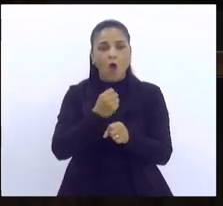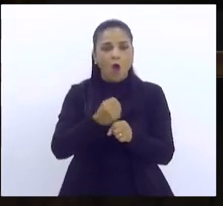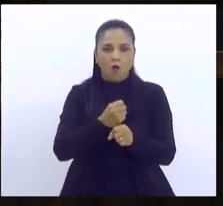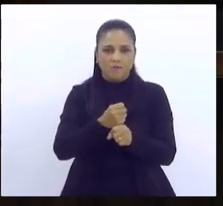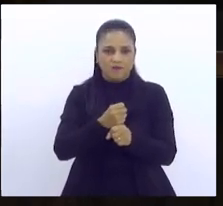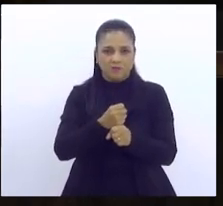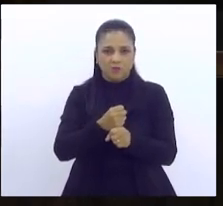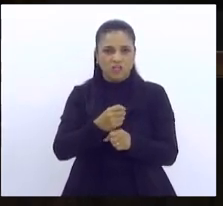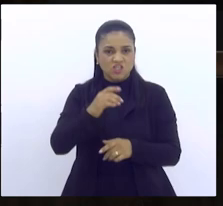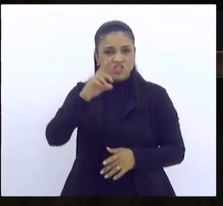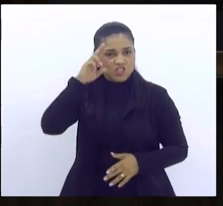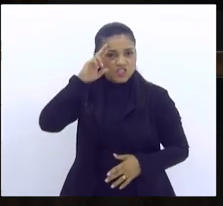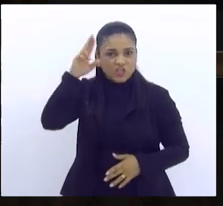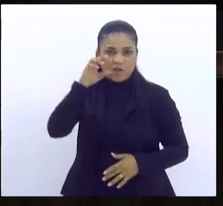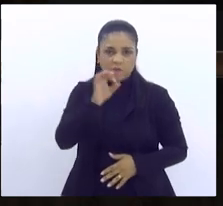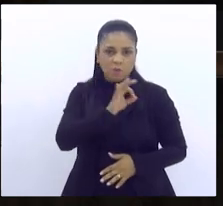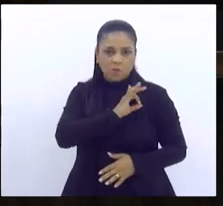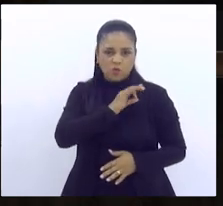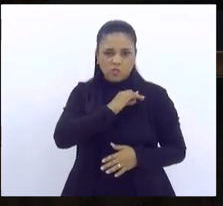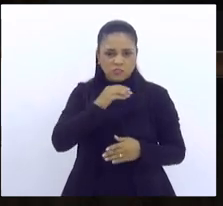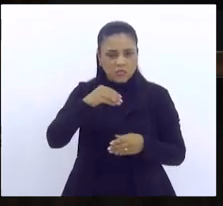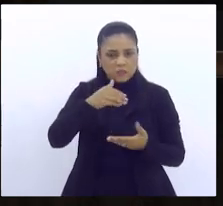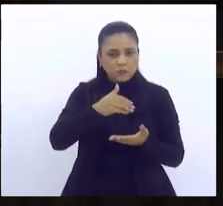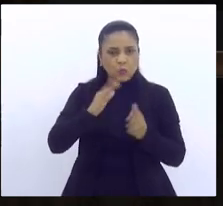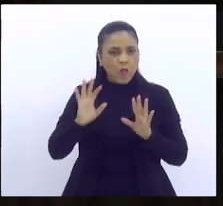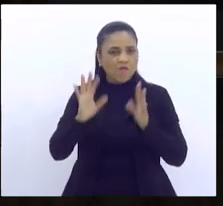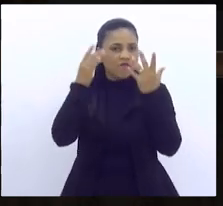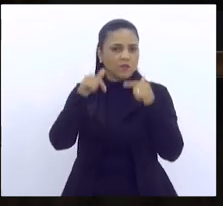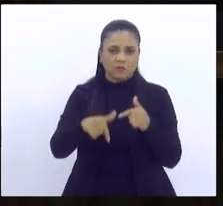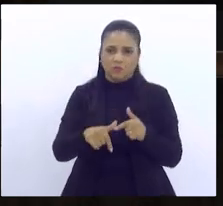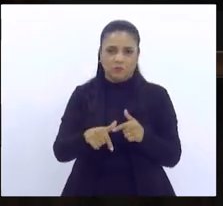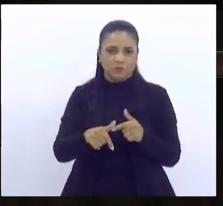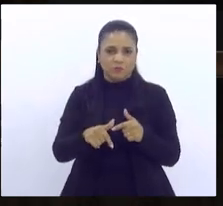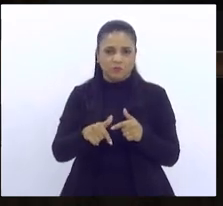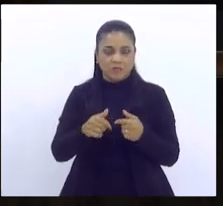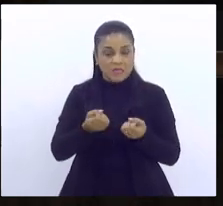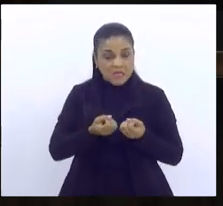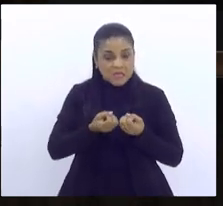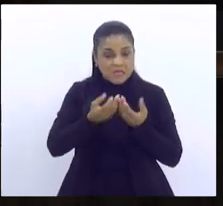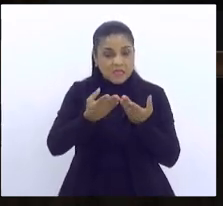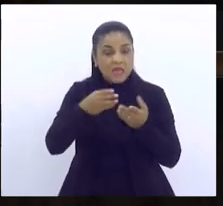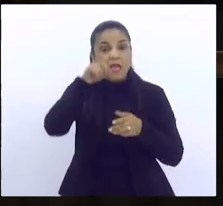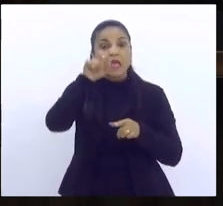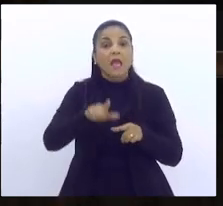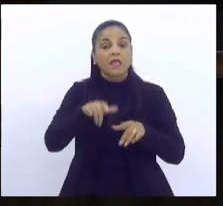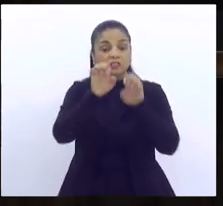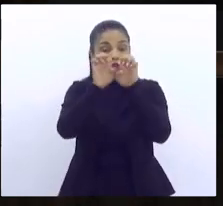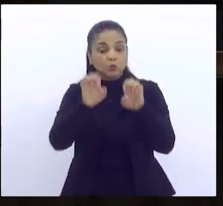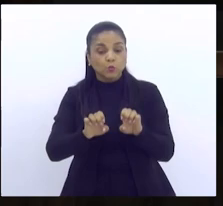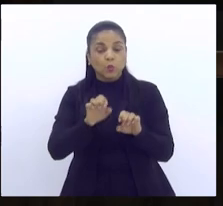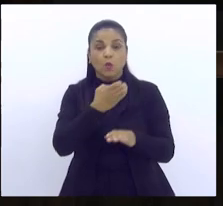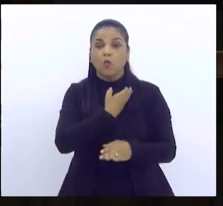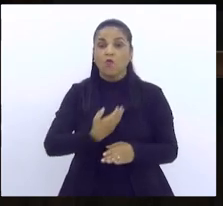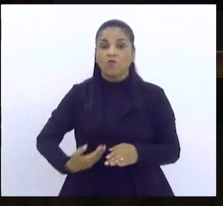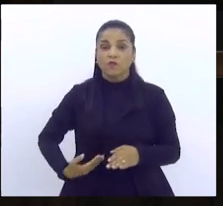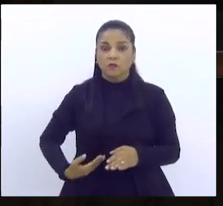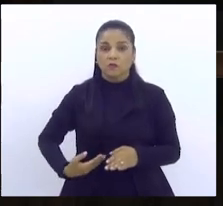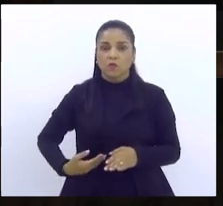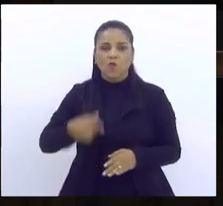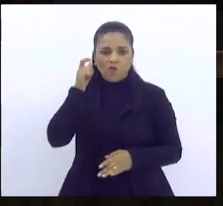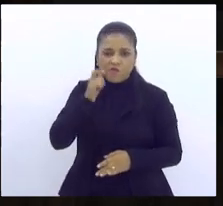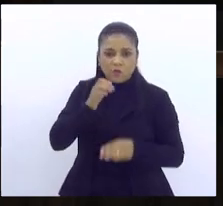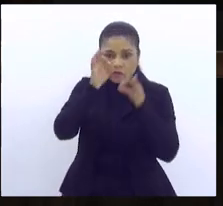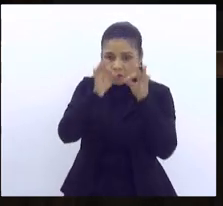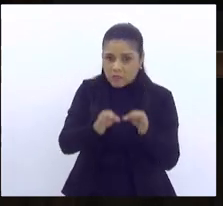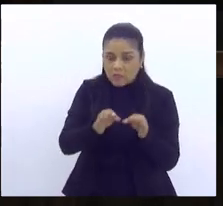Não é para chefe de polícia estar lá em evento, não. Quem tem que fazer a entrega é a parte estruturante do governo. O governador está até certo,